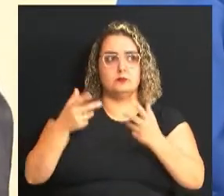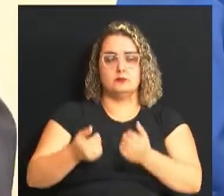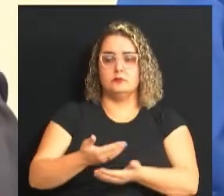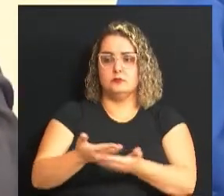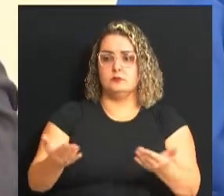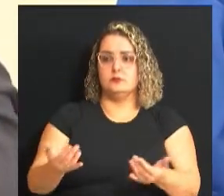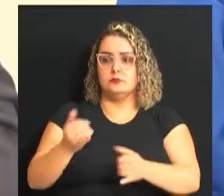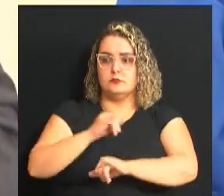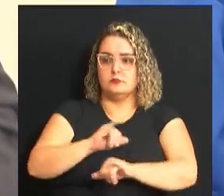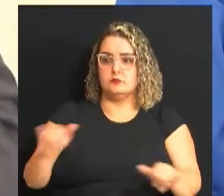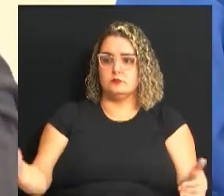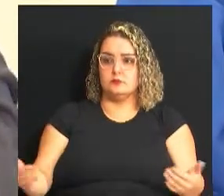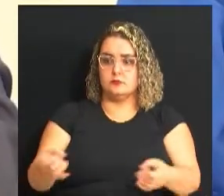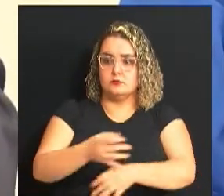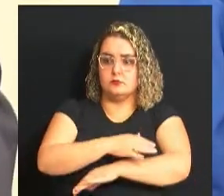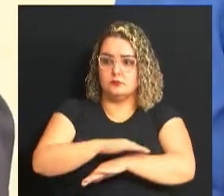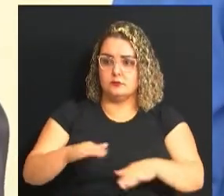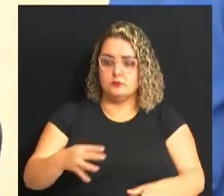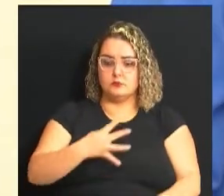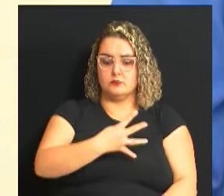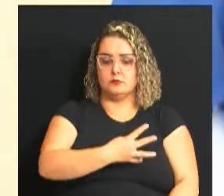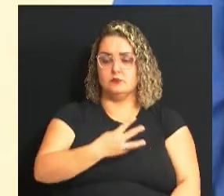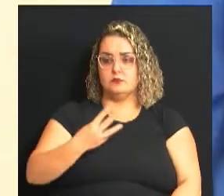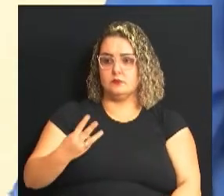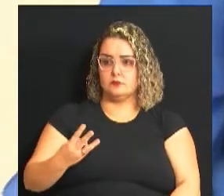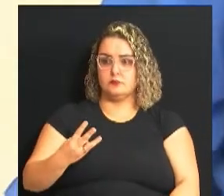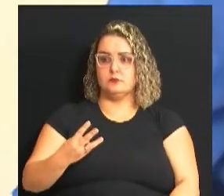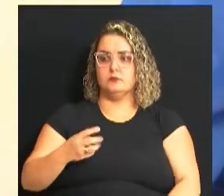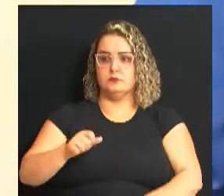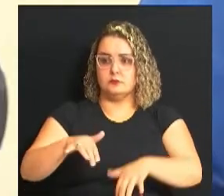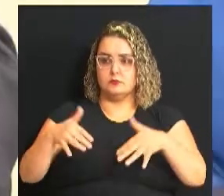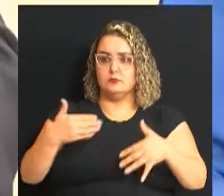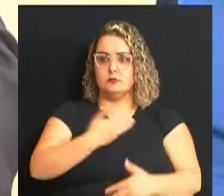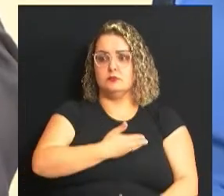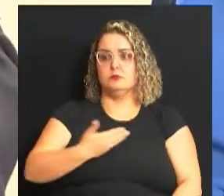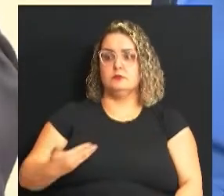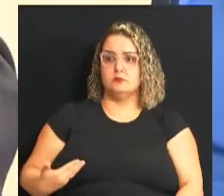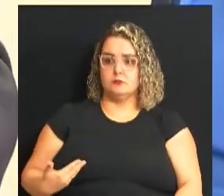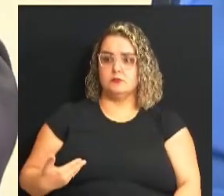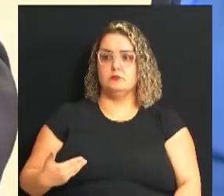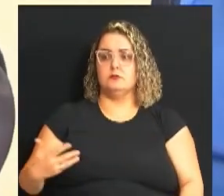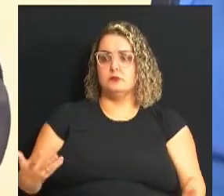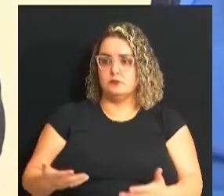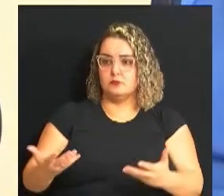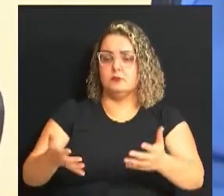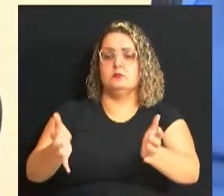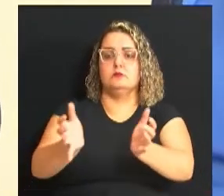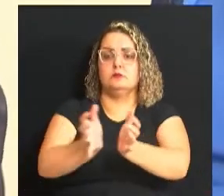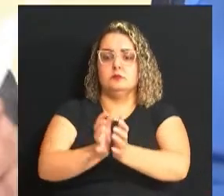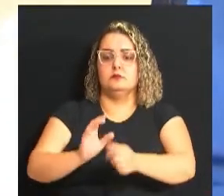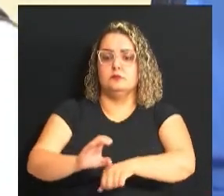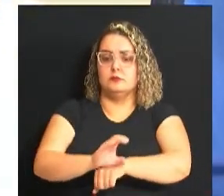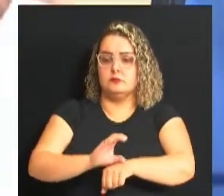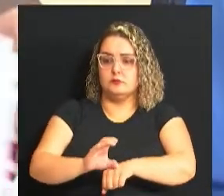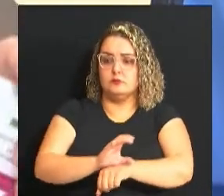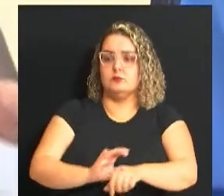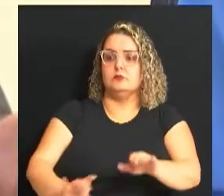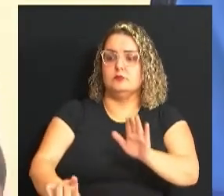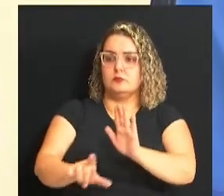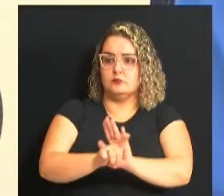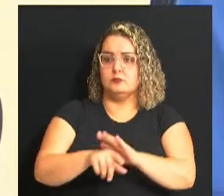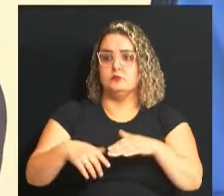declaro encerrada a 43ª audiência pública promovida pela Comissão de Constituição e Legalidade